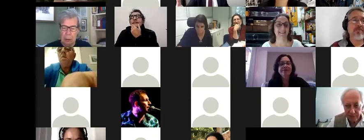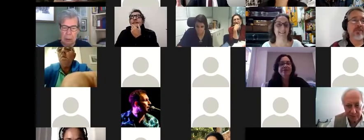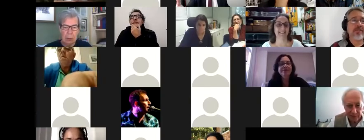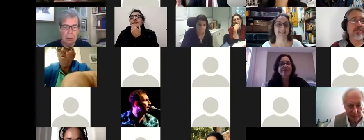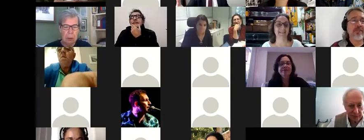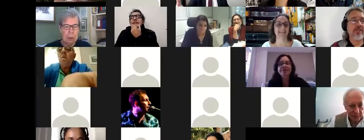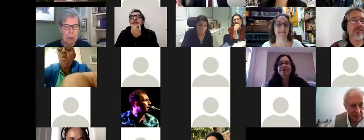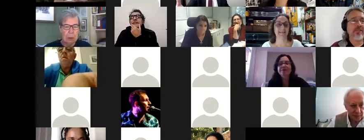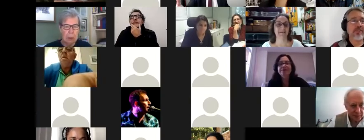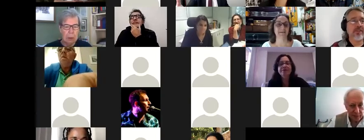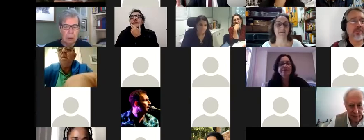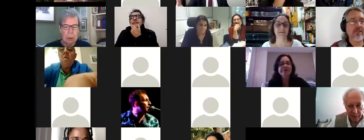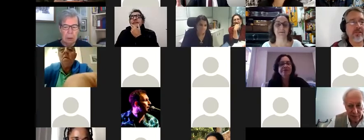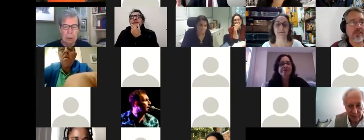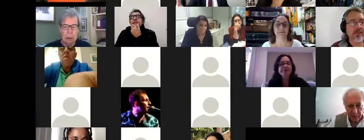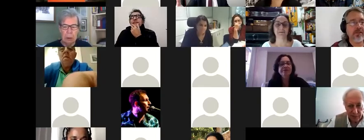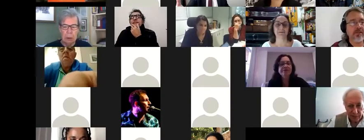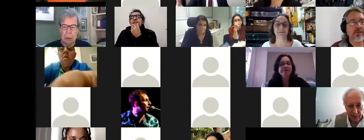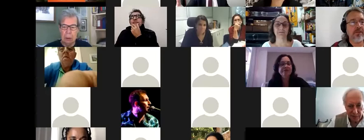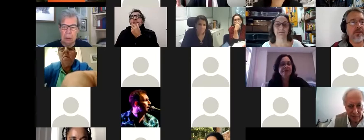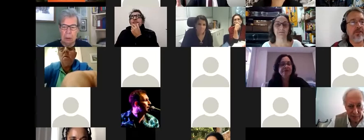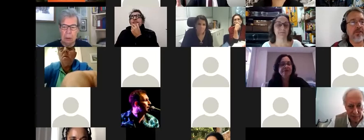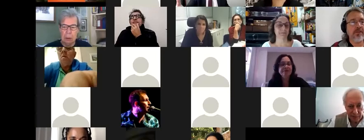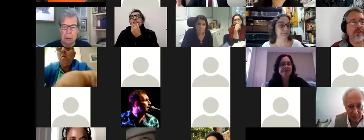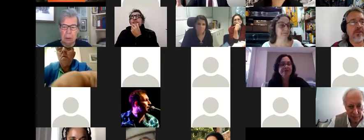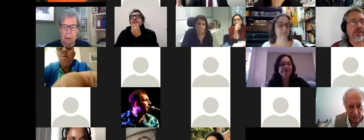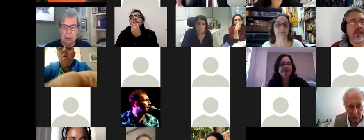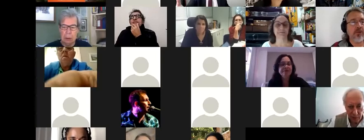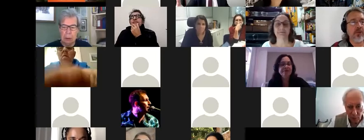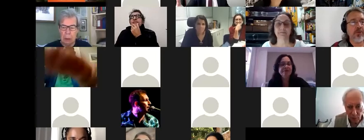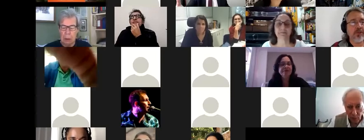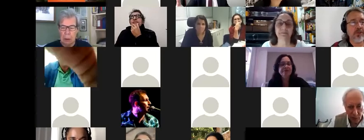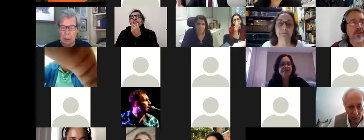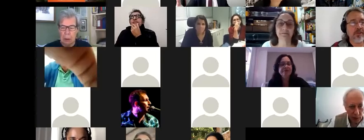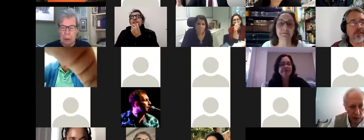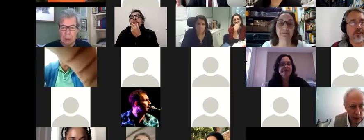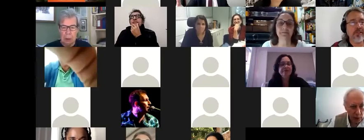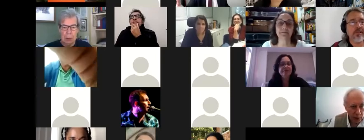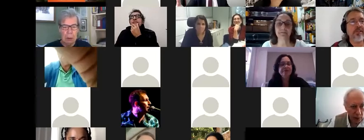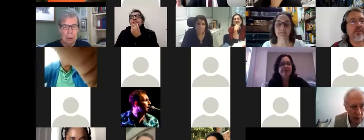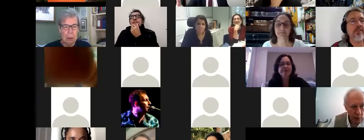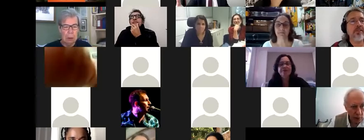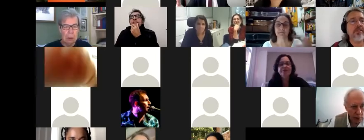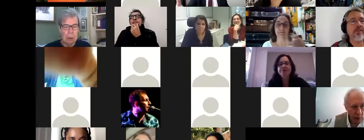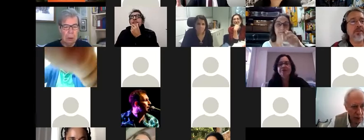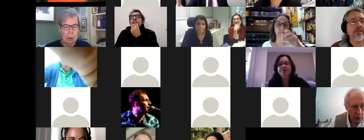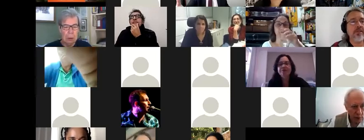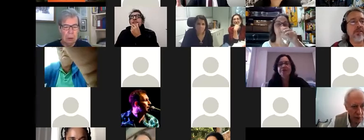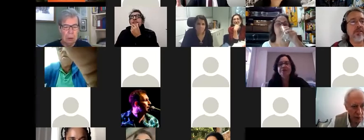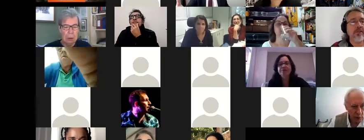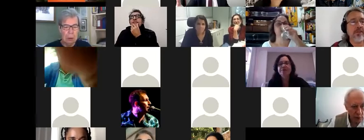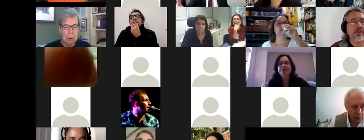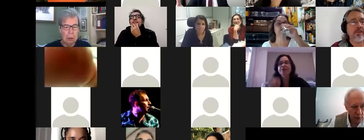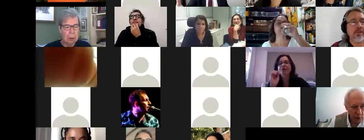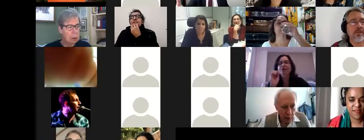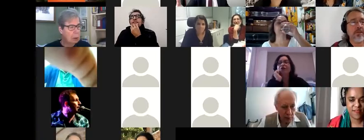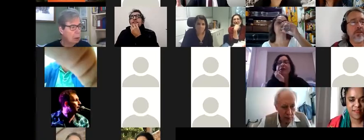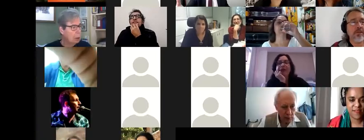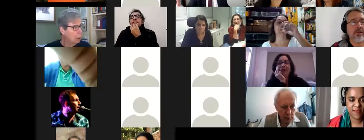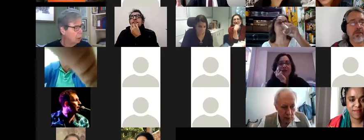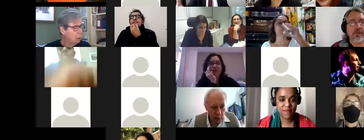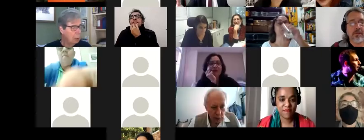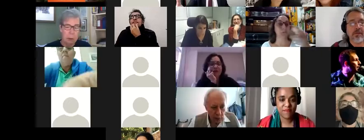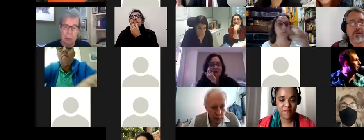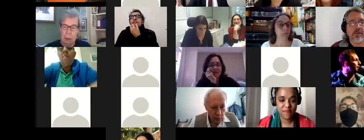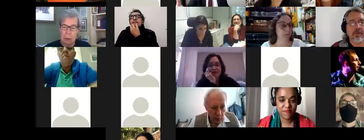também. A TV Alerj caiu todo mundo. Aqui no municipal acabou a luz também. Na Alerj, e eu só